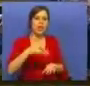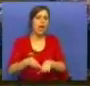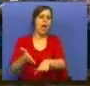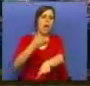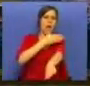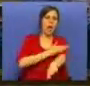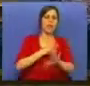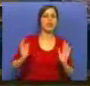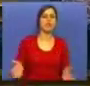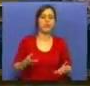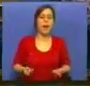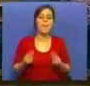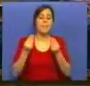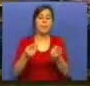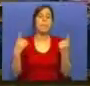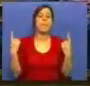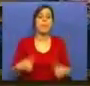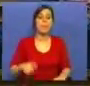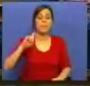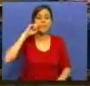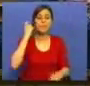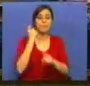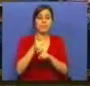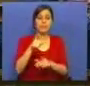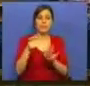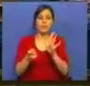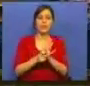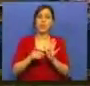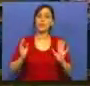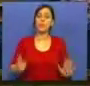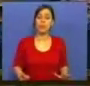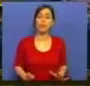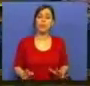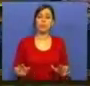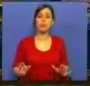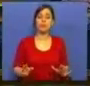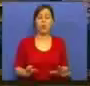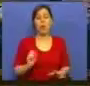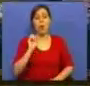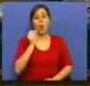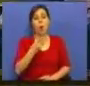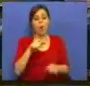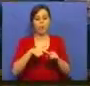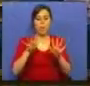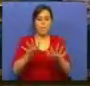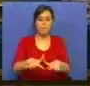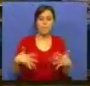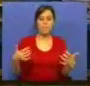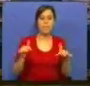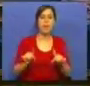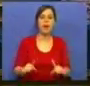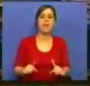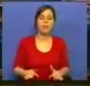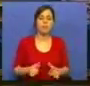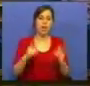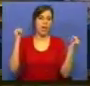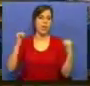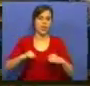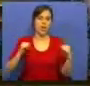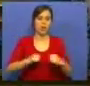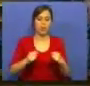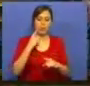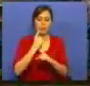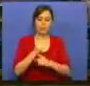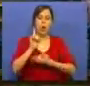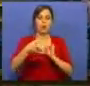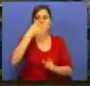antes, quer apenas verificar este ponto. É que ou este Parlamento se põe de acordo com aquilo